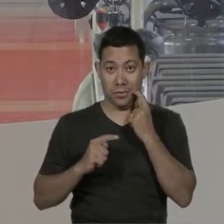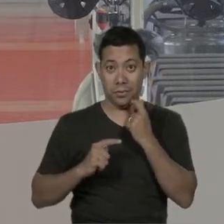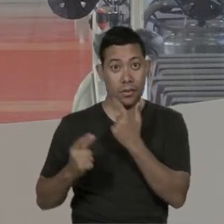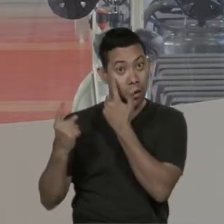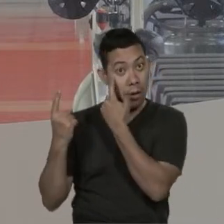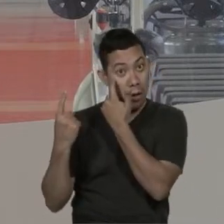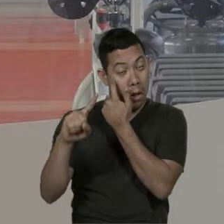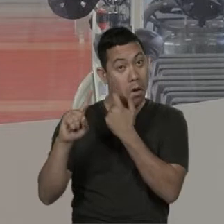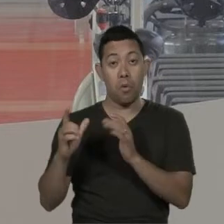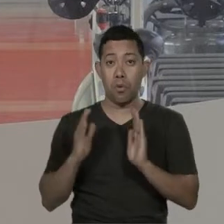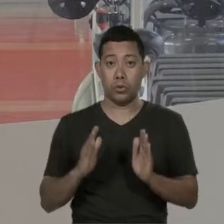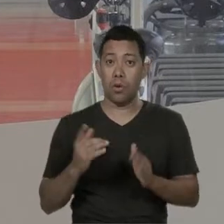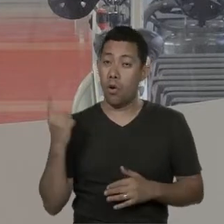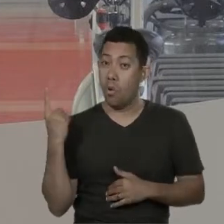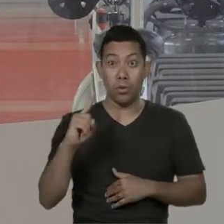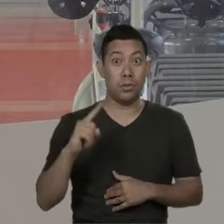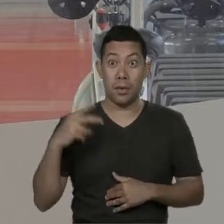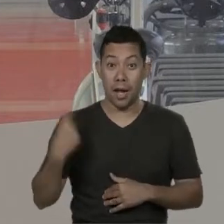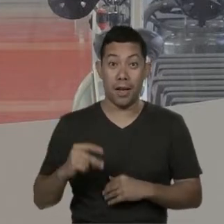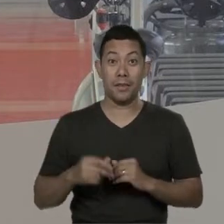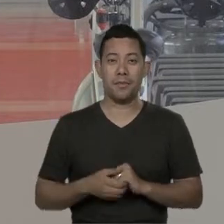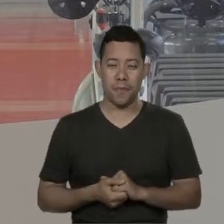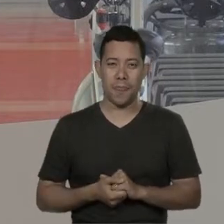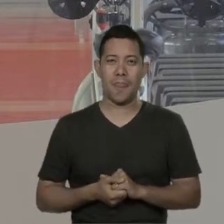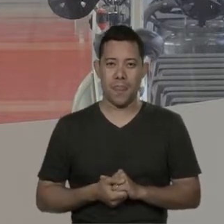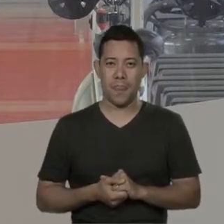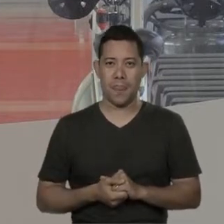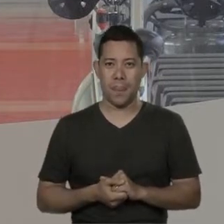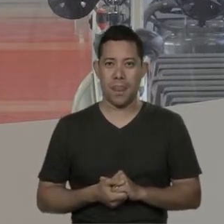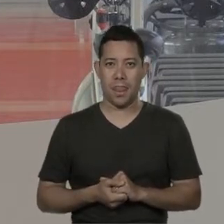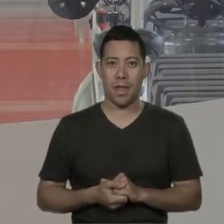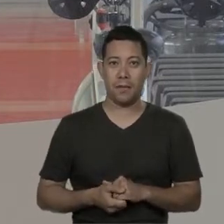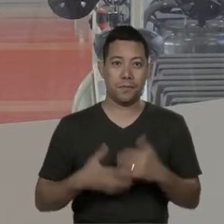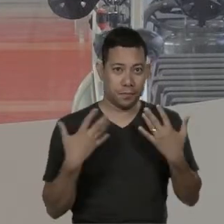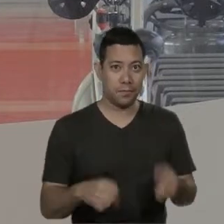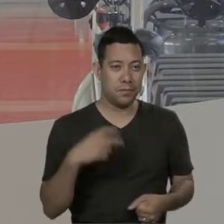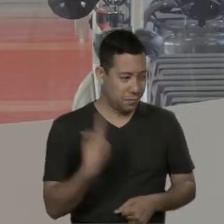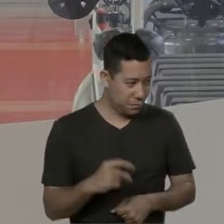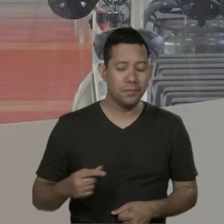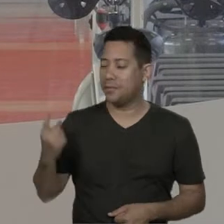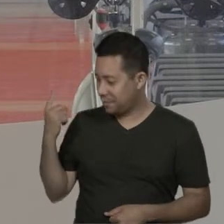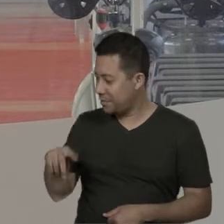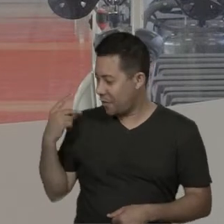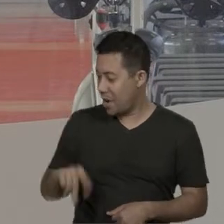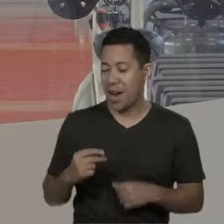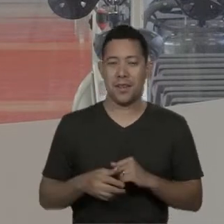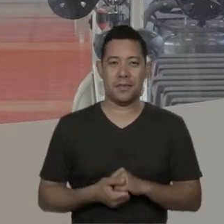Última parte do bloco. Vamos lá, Danilão. Vamos lá.